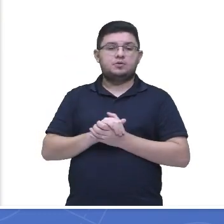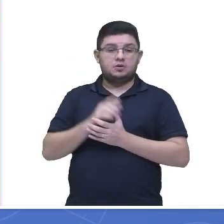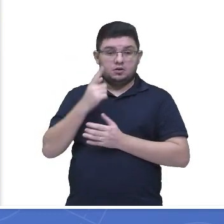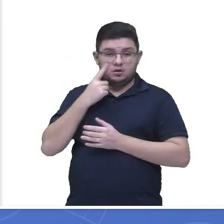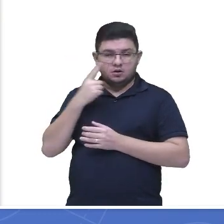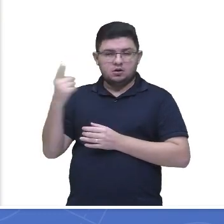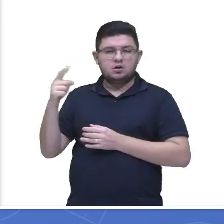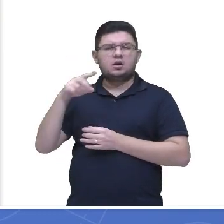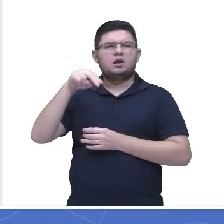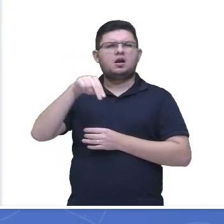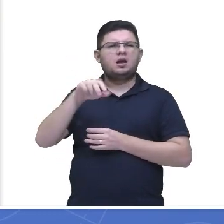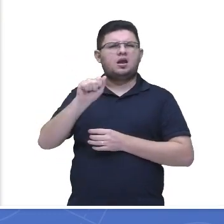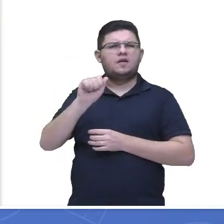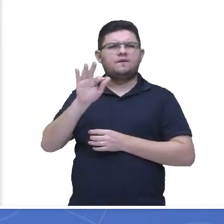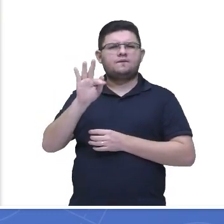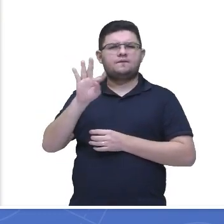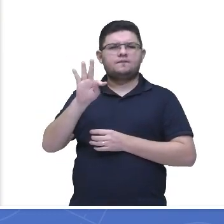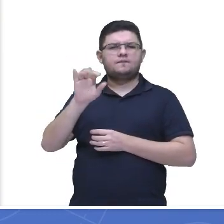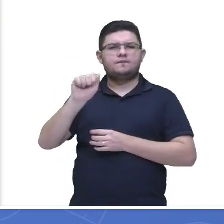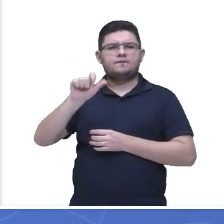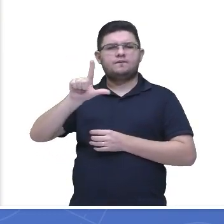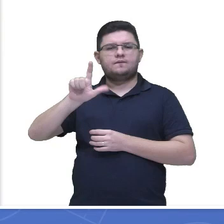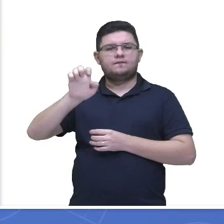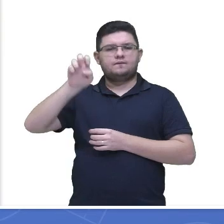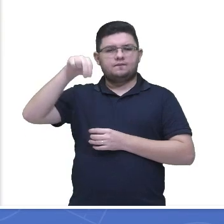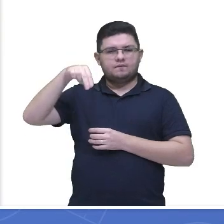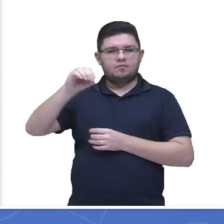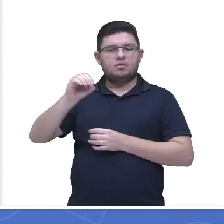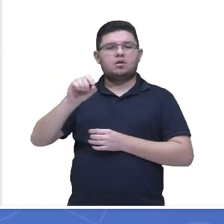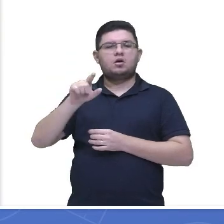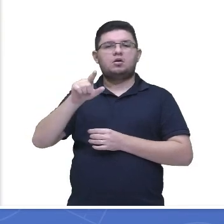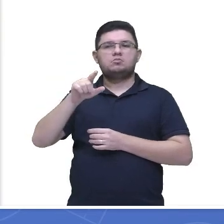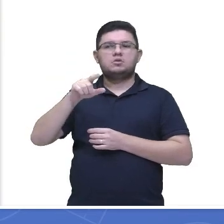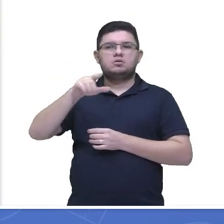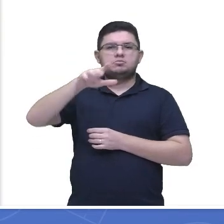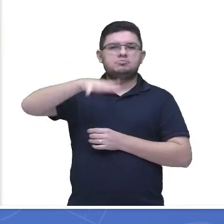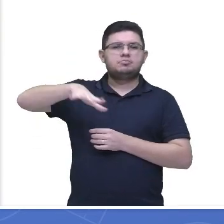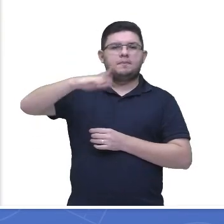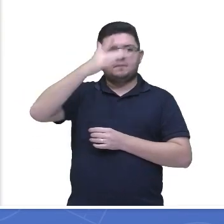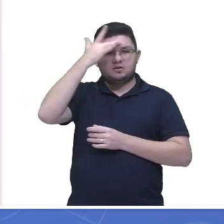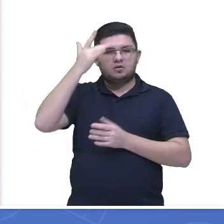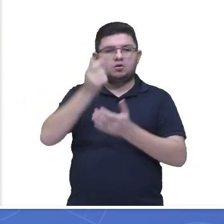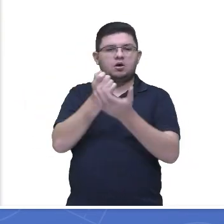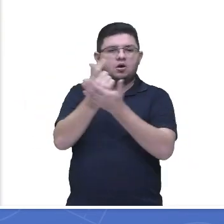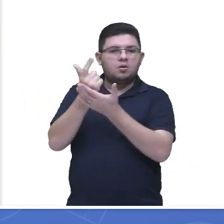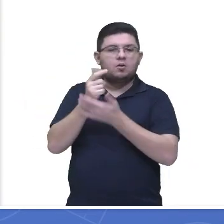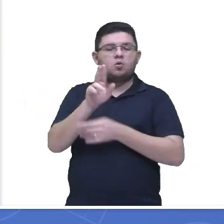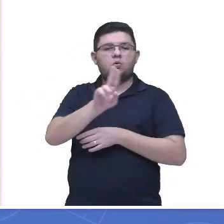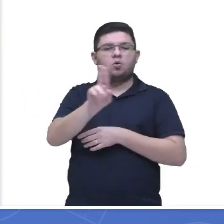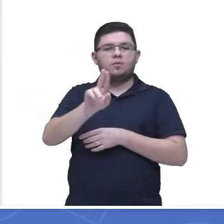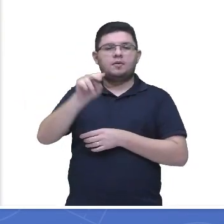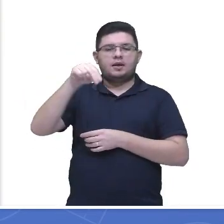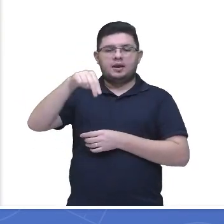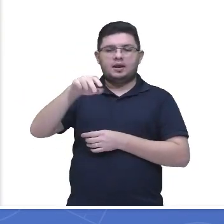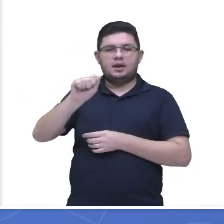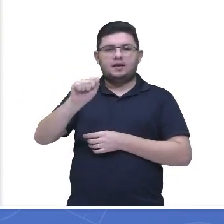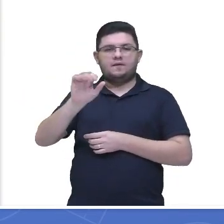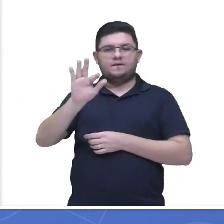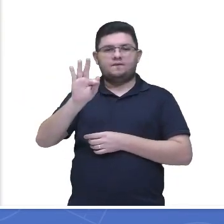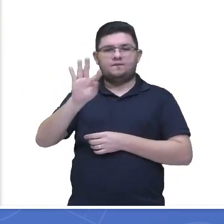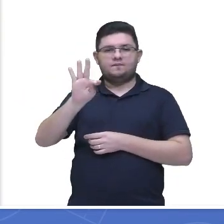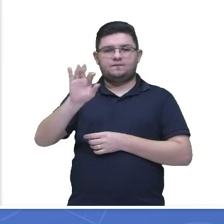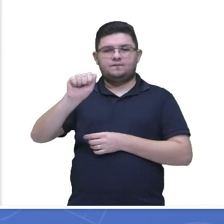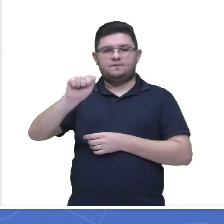ele é conhecido como naftaleína. E as pessoas, elas compram, né, a naftaleína para colocar